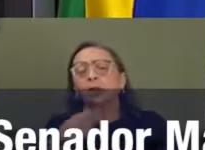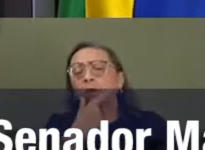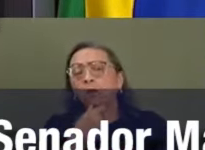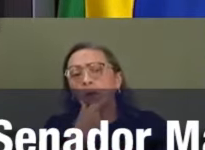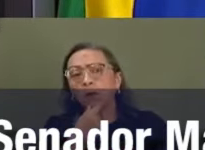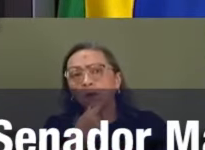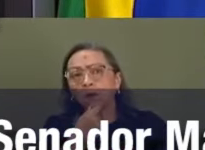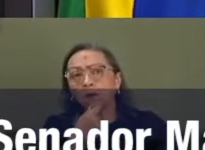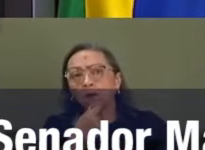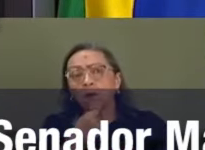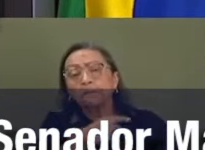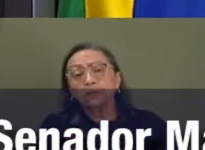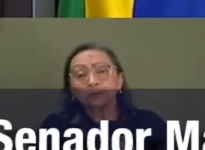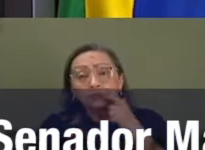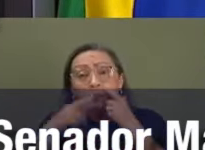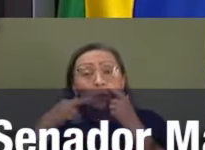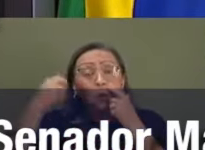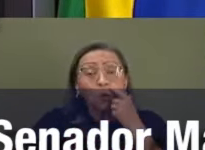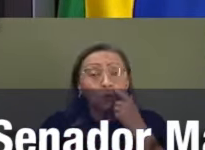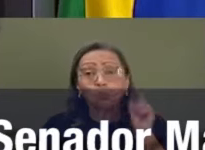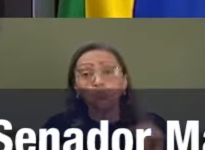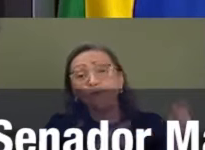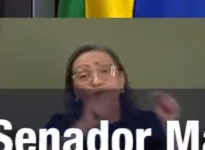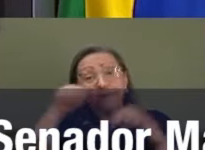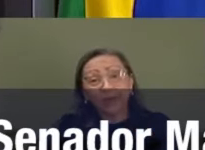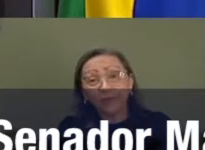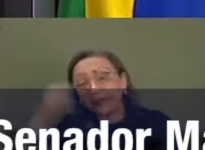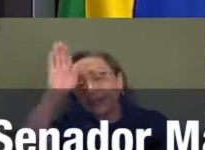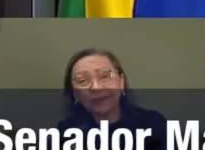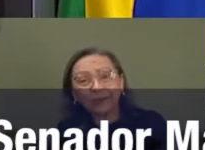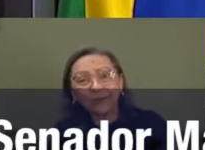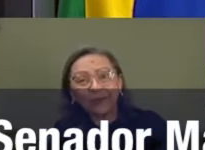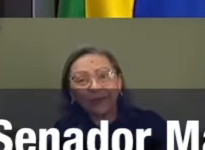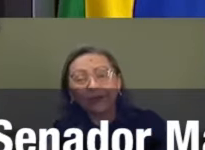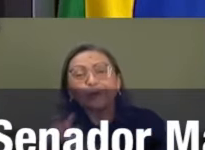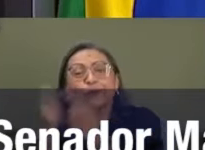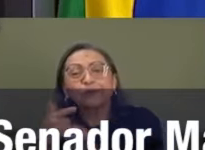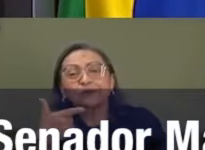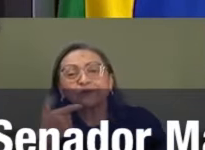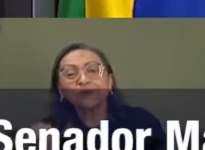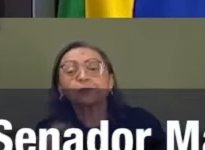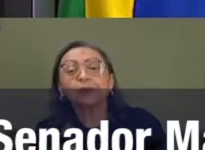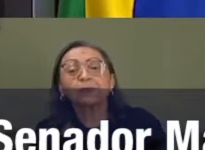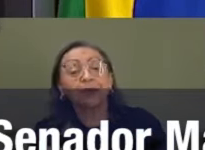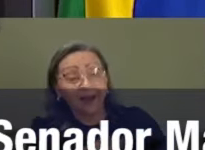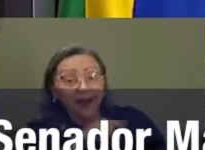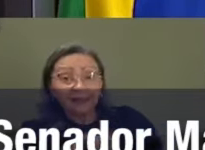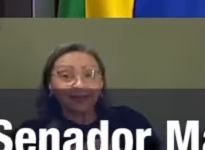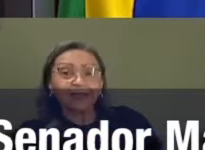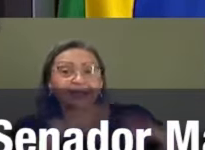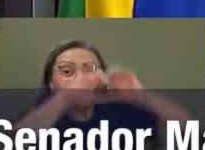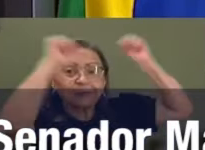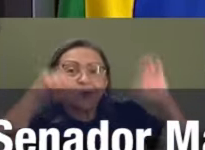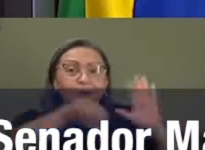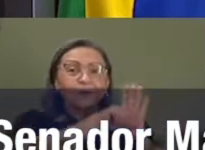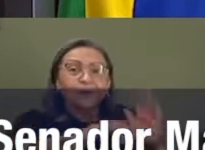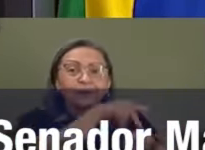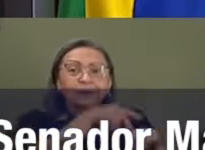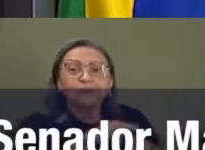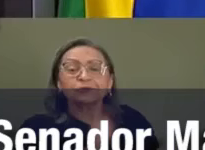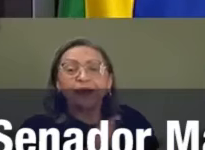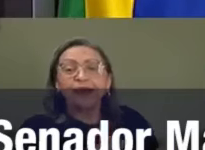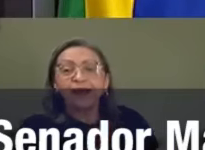Tribunal Criminal Internacional saiu a sentença de prisão contra ele, crimes contra a guerra, crimes de guerra. porque o país dele também